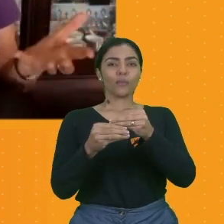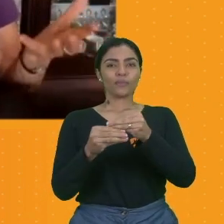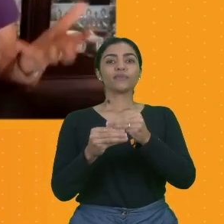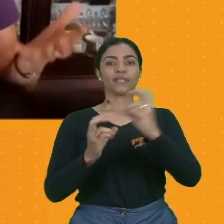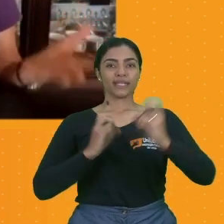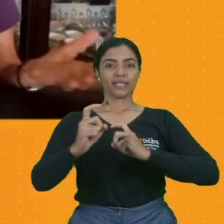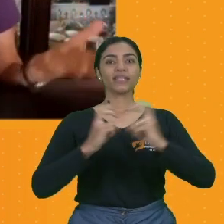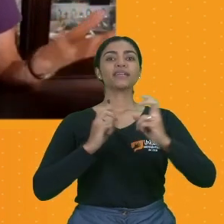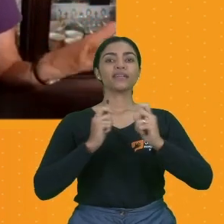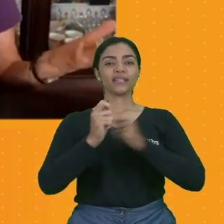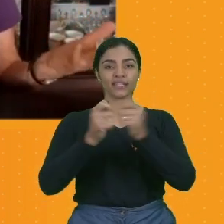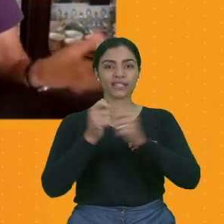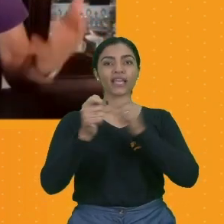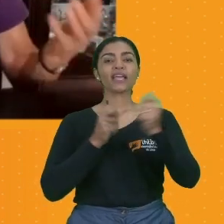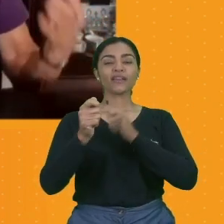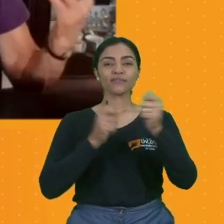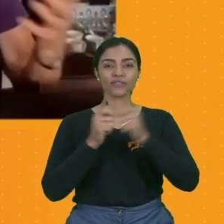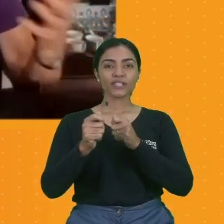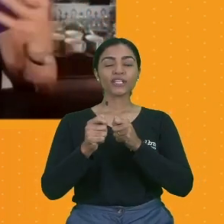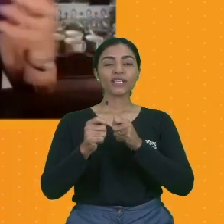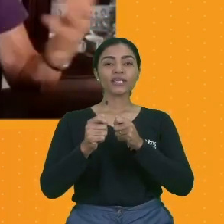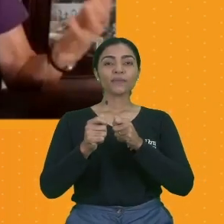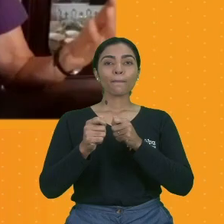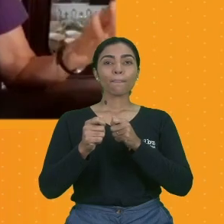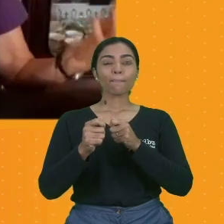essa espécie de convocação